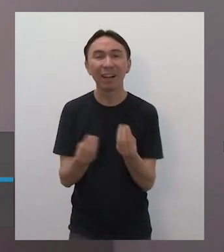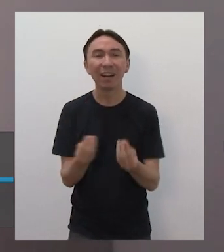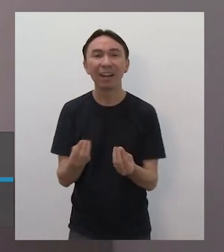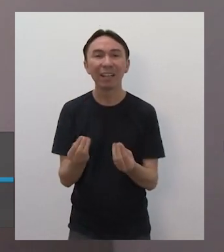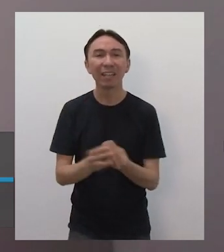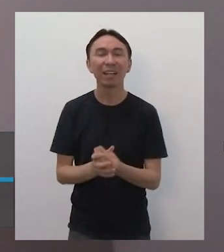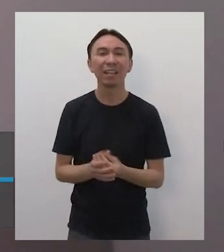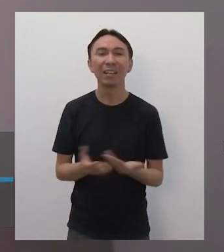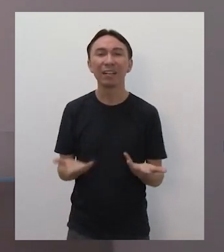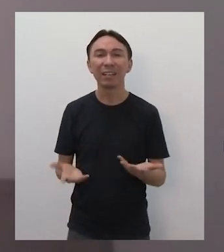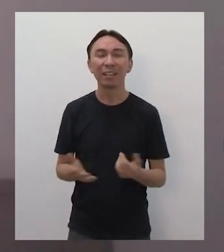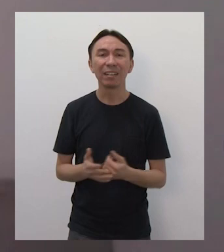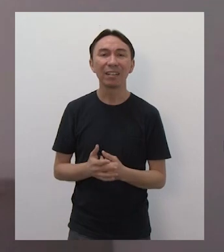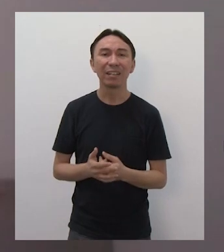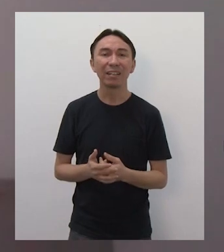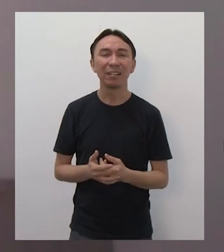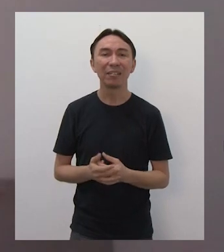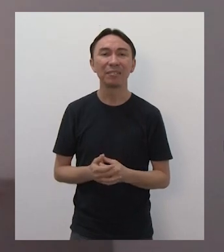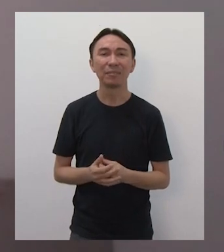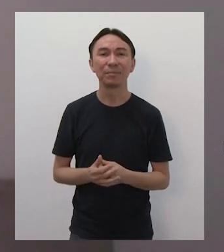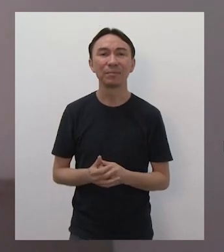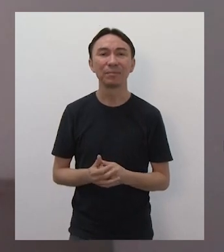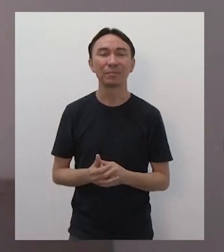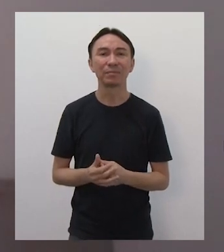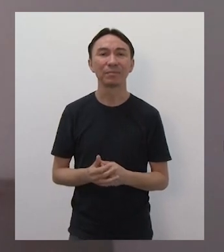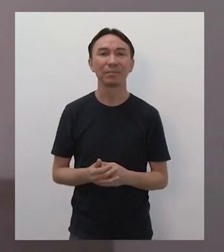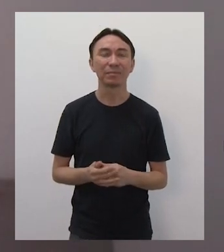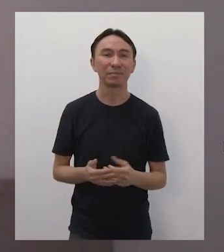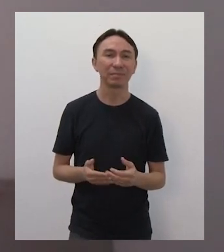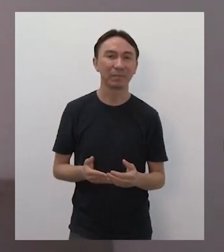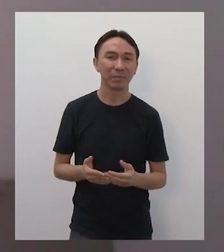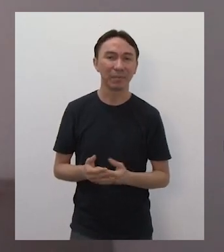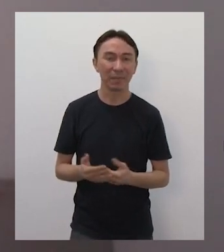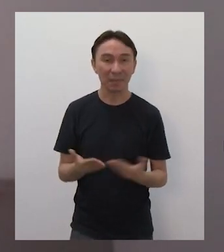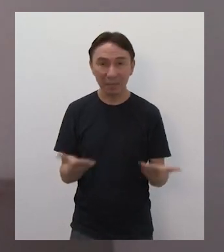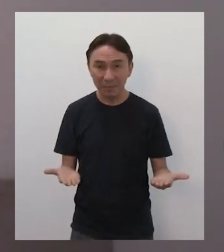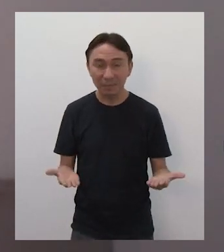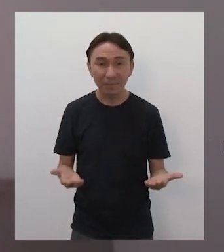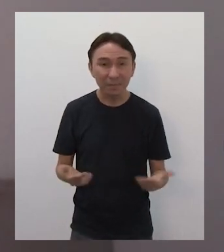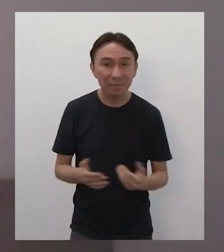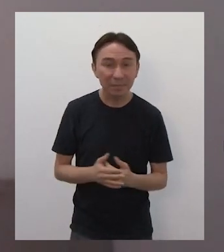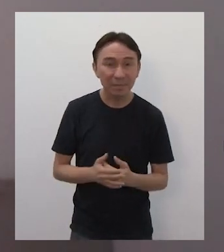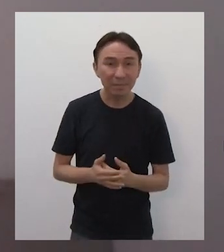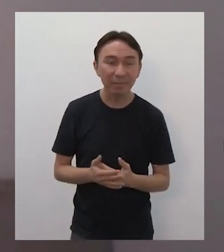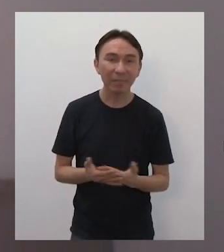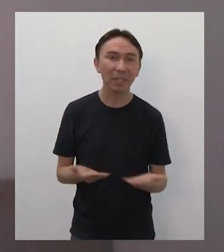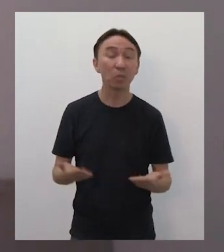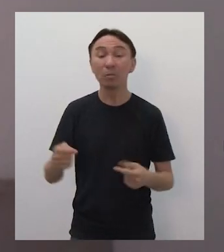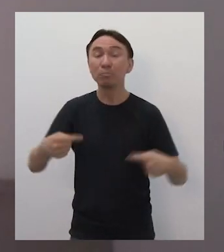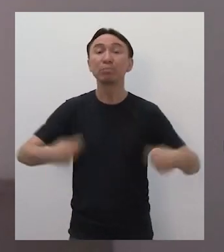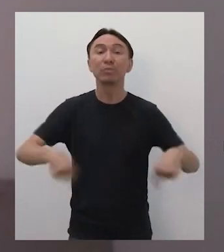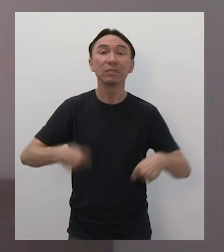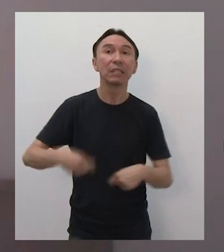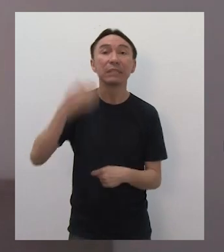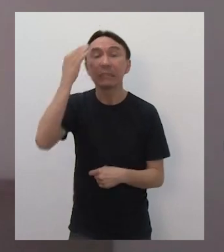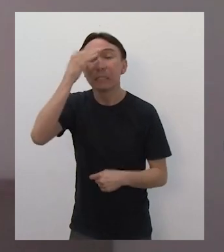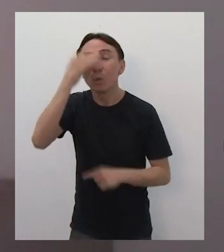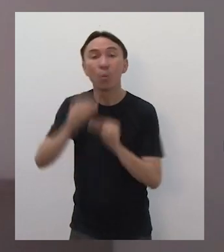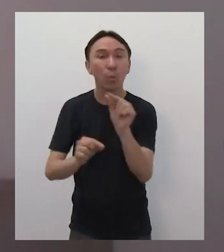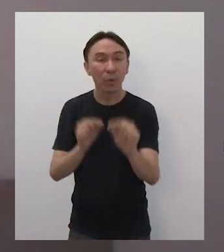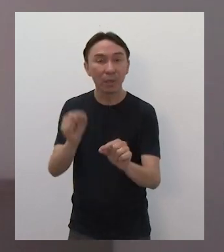de abertura ao novo. A gente tem que entender que cada